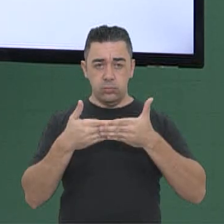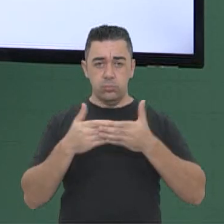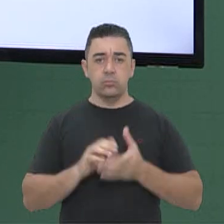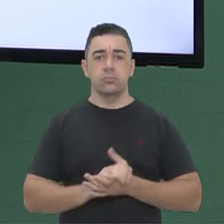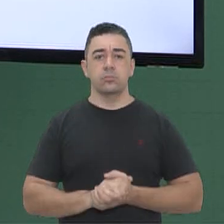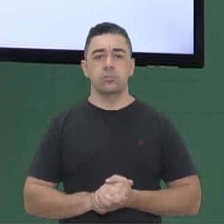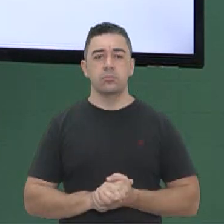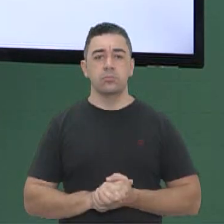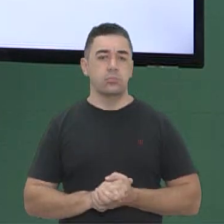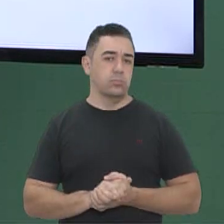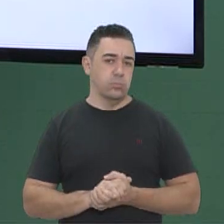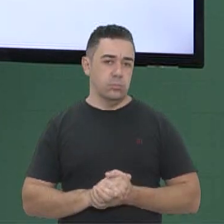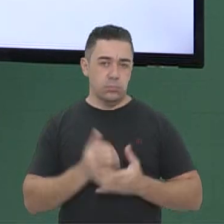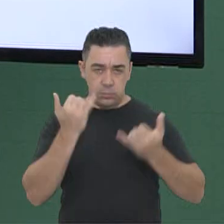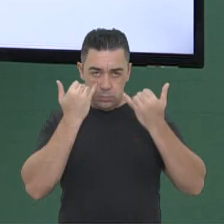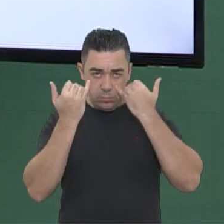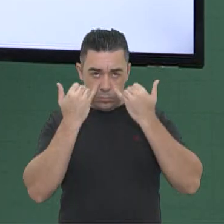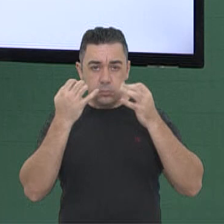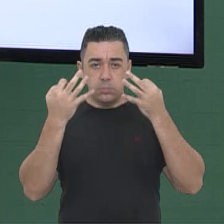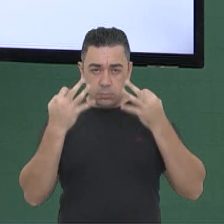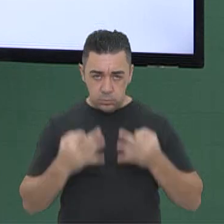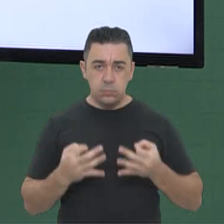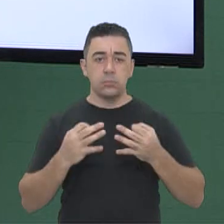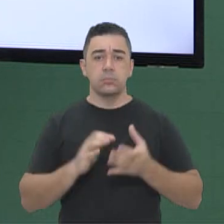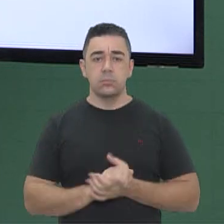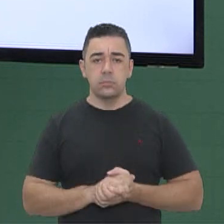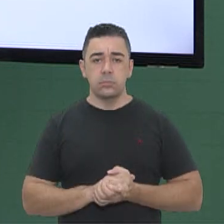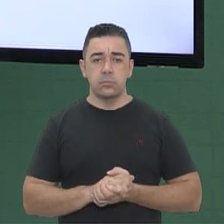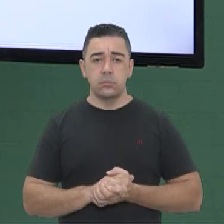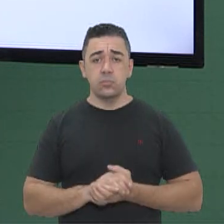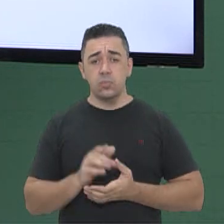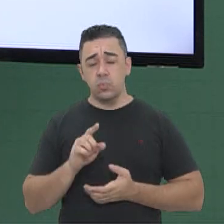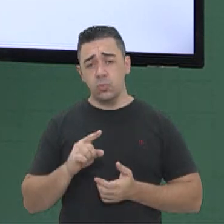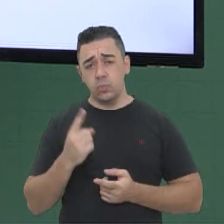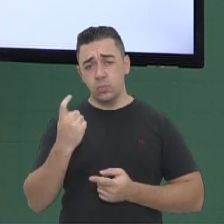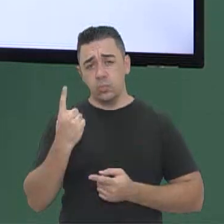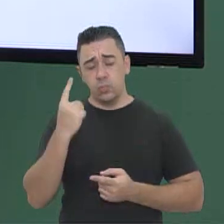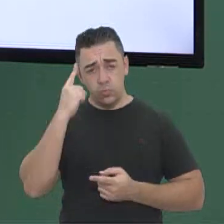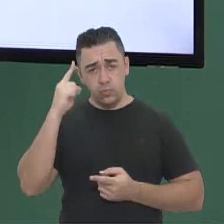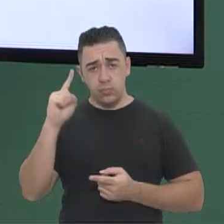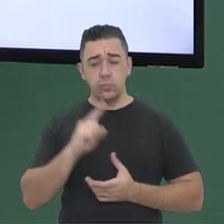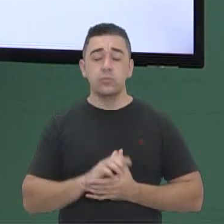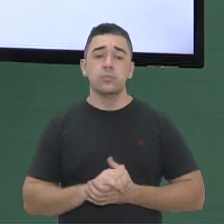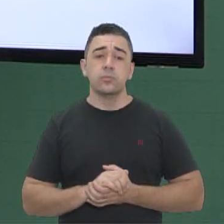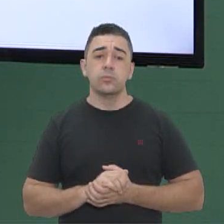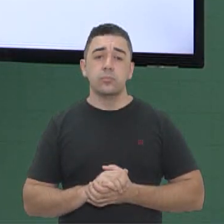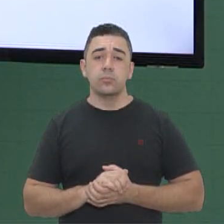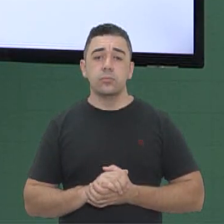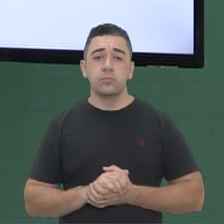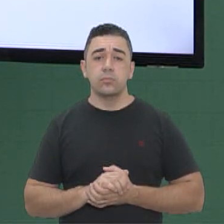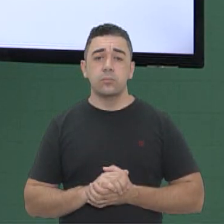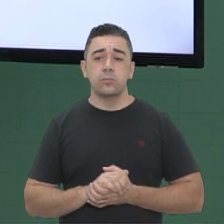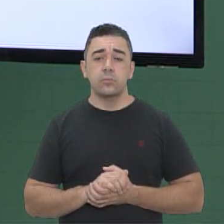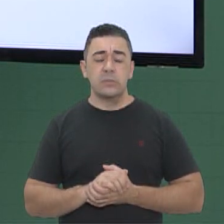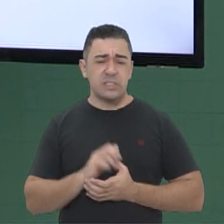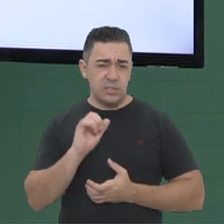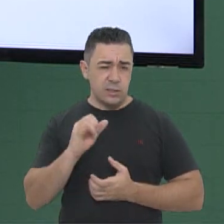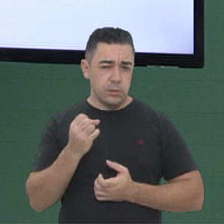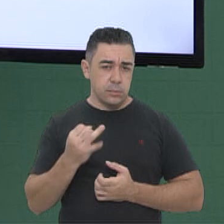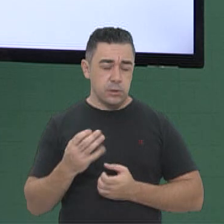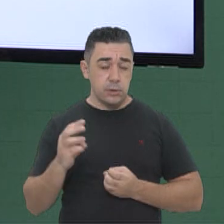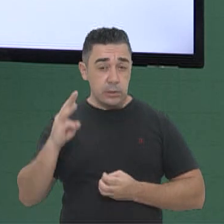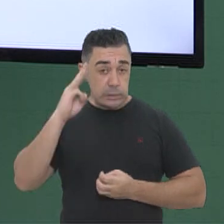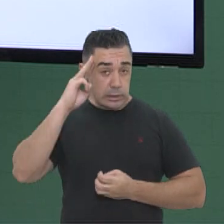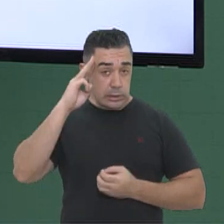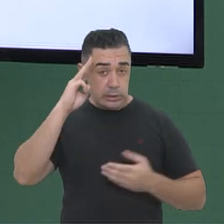visitação, a informação é correta. Qual seria esse único dia, professor? Se nós estamos falando de